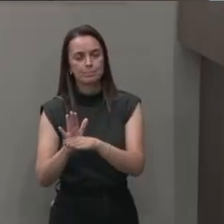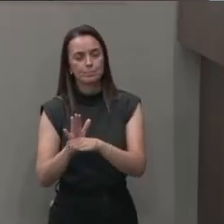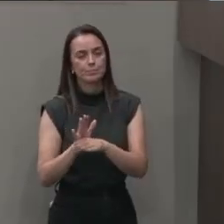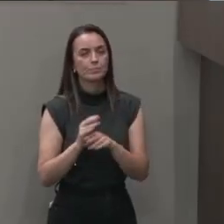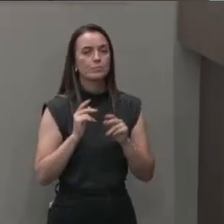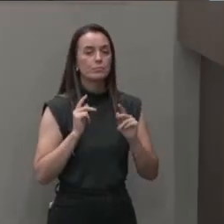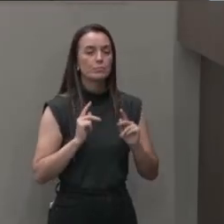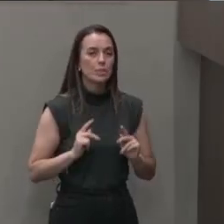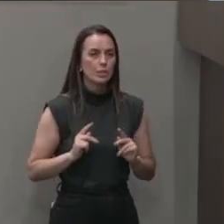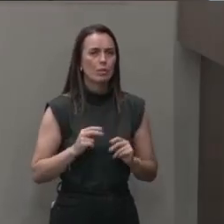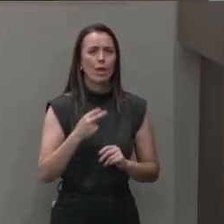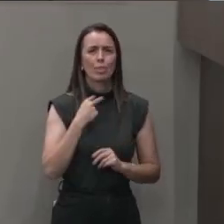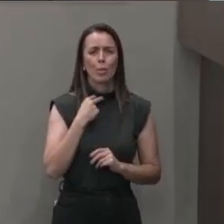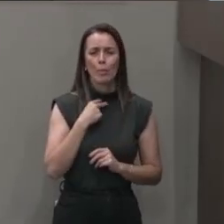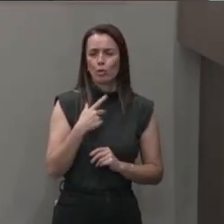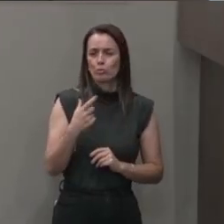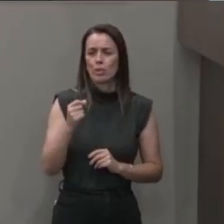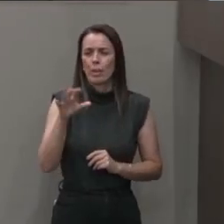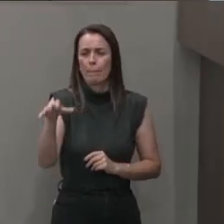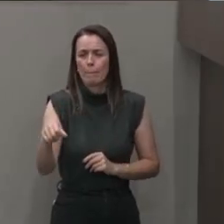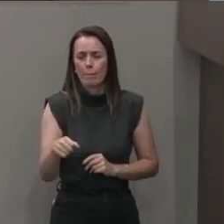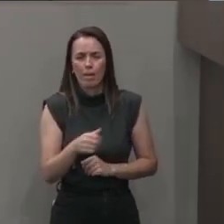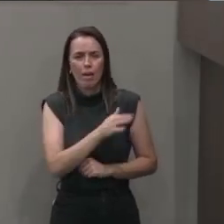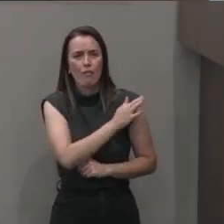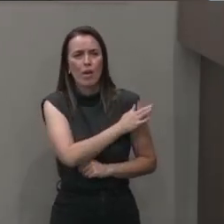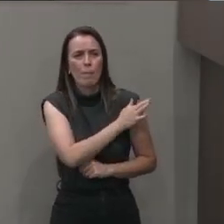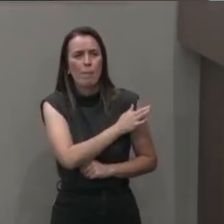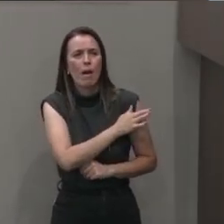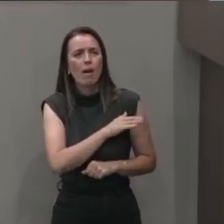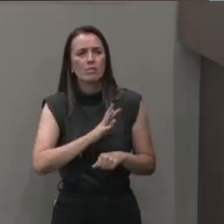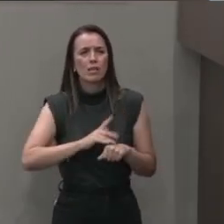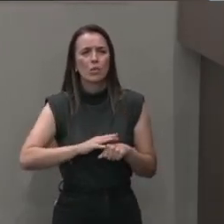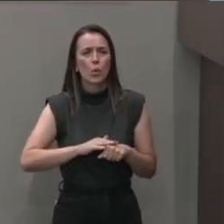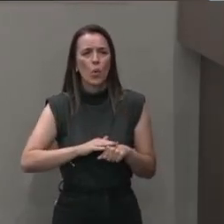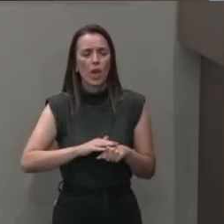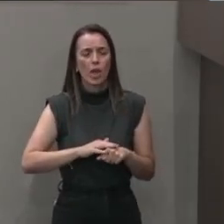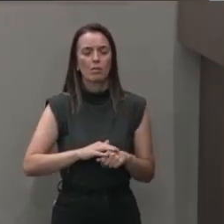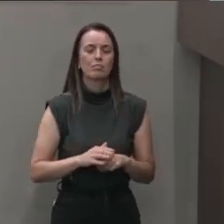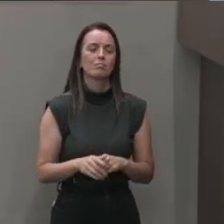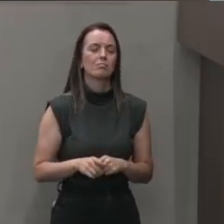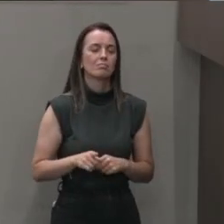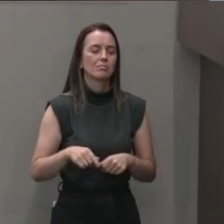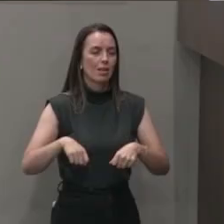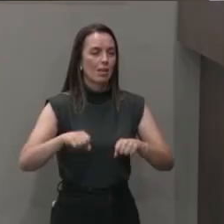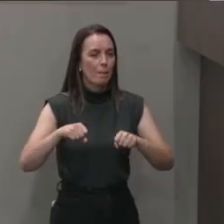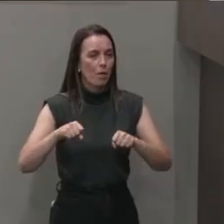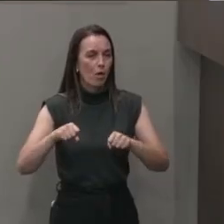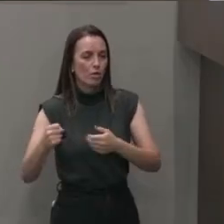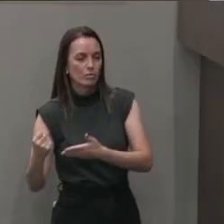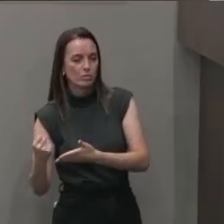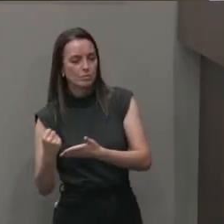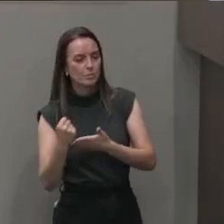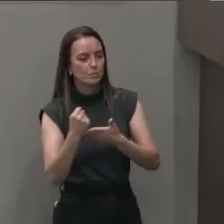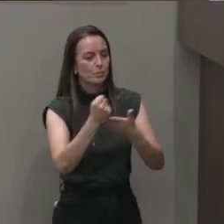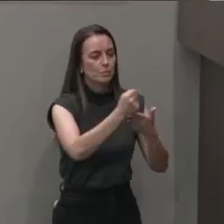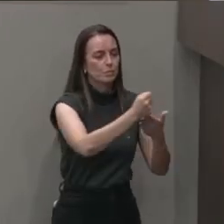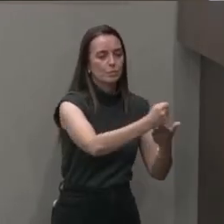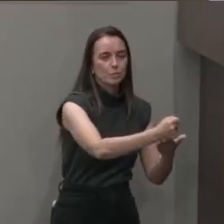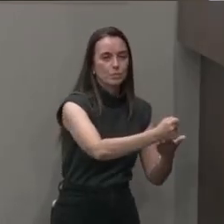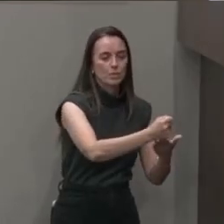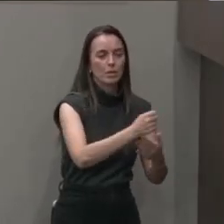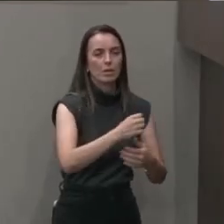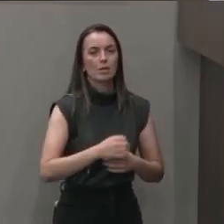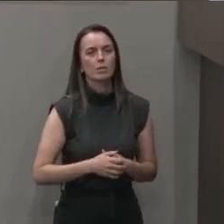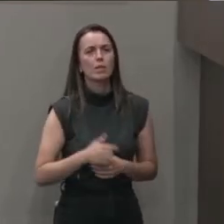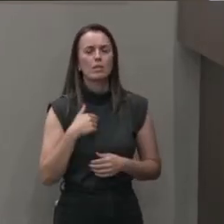contribuintes que não podiam sair na farmácia para não se contaminar. Enquanto isso, estava lá eles, vereador Ronaldo, fazendo esse trabalho. E